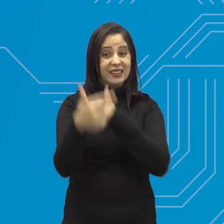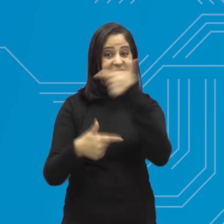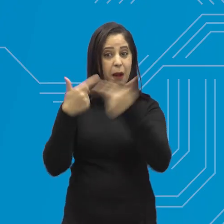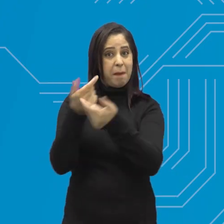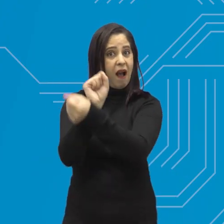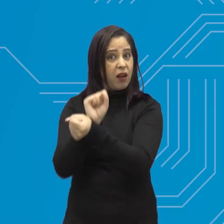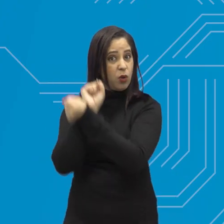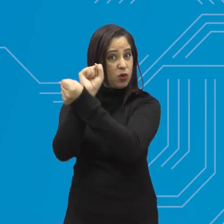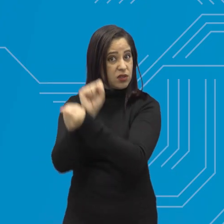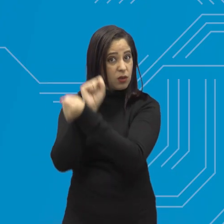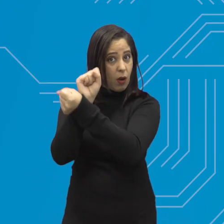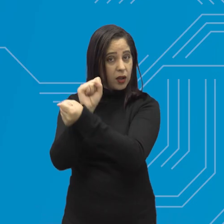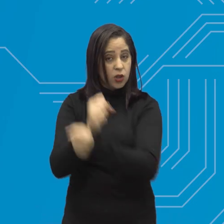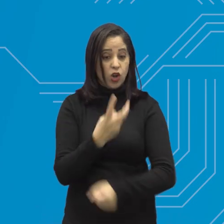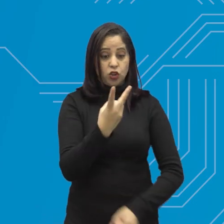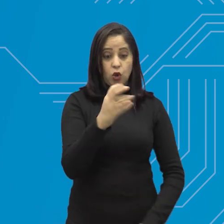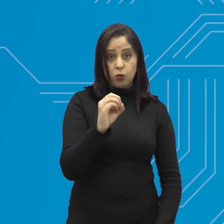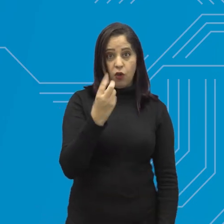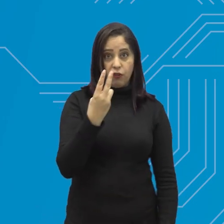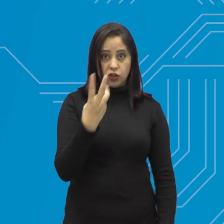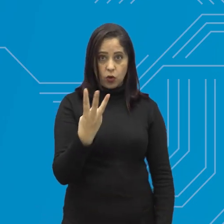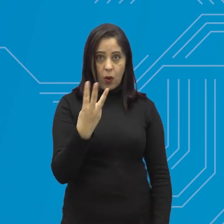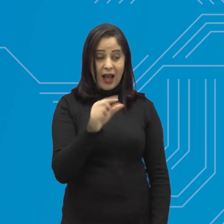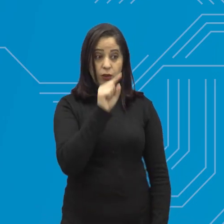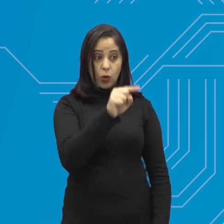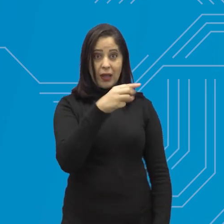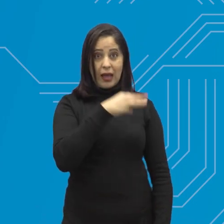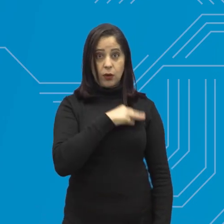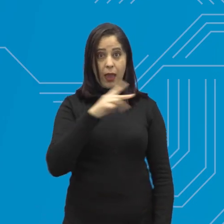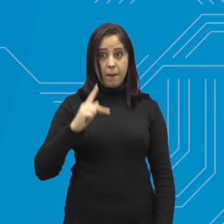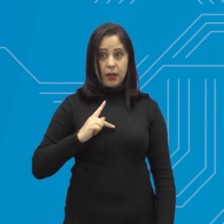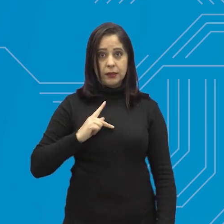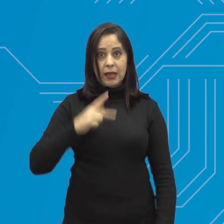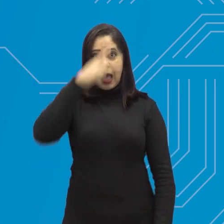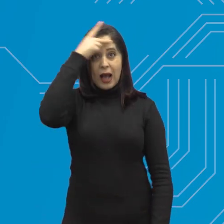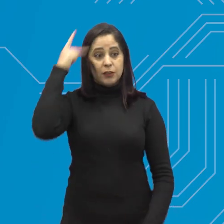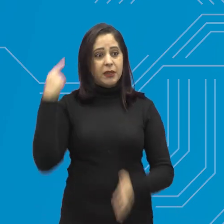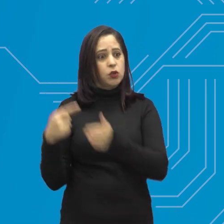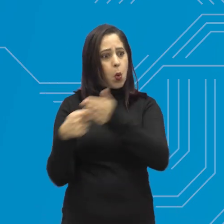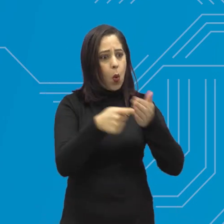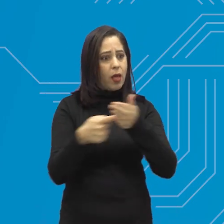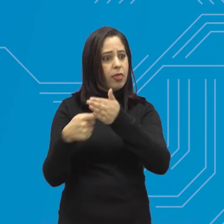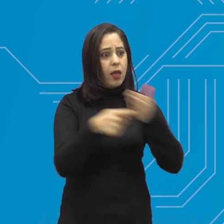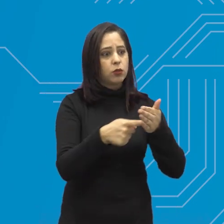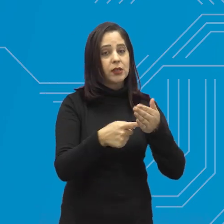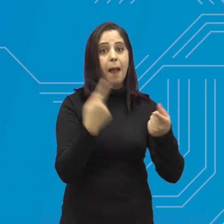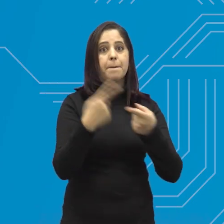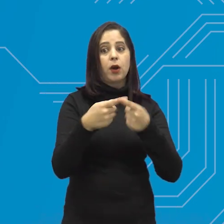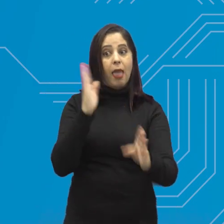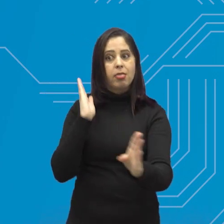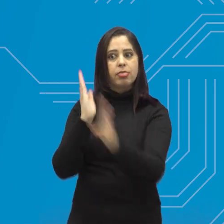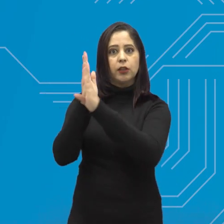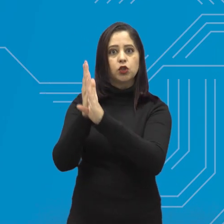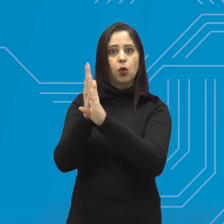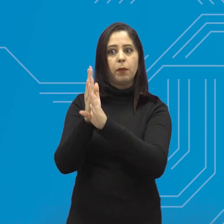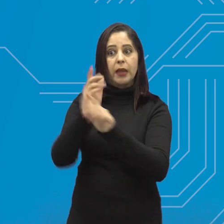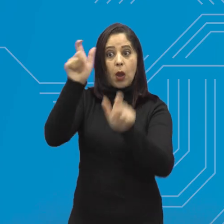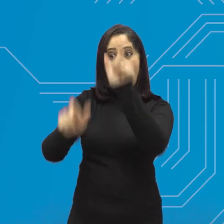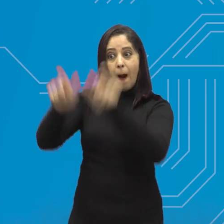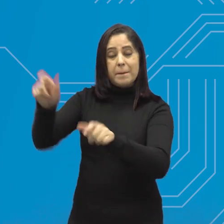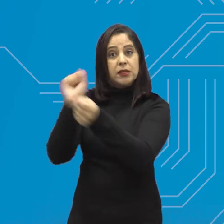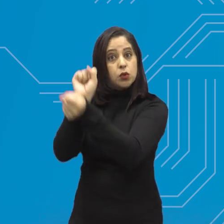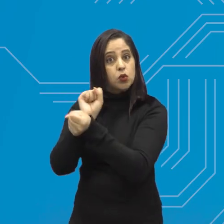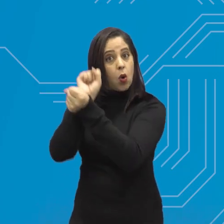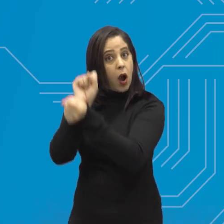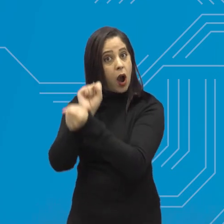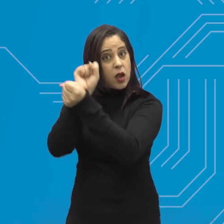O trabalho escravo. Em 2024, o Ministério Público do Trabalho recebeu 22 denúncias de pessoas que estariam